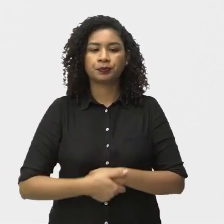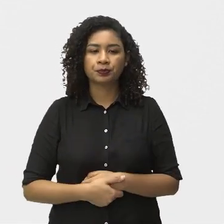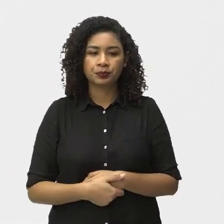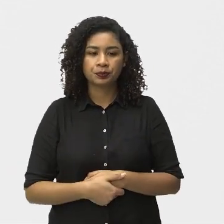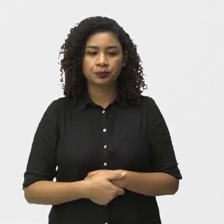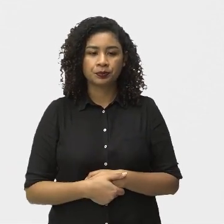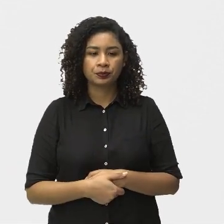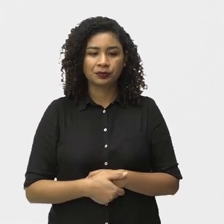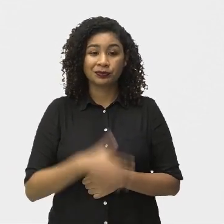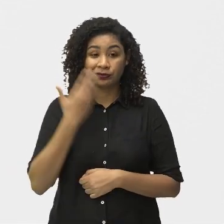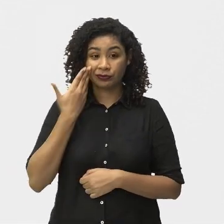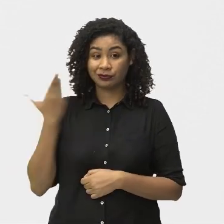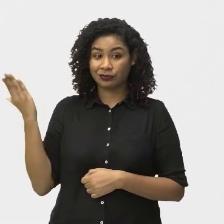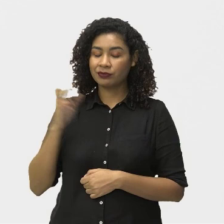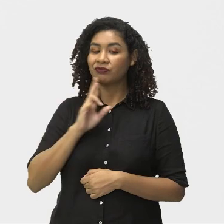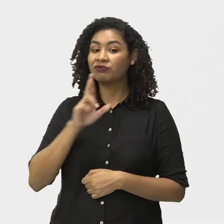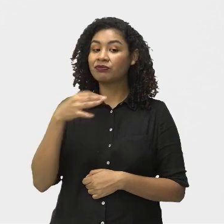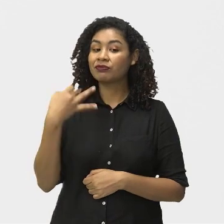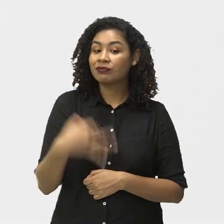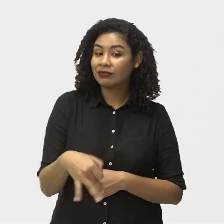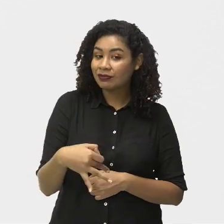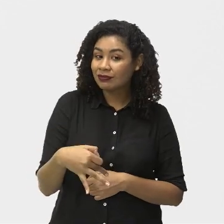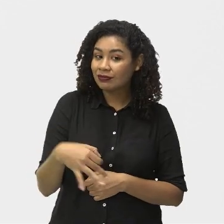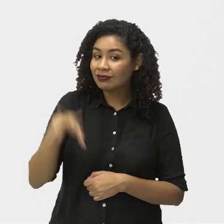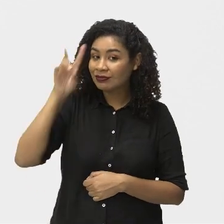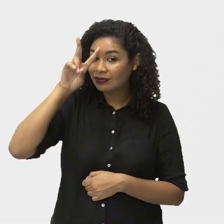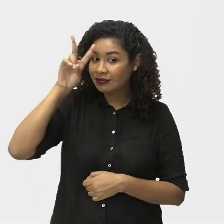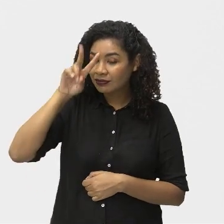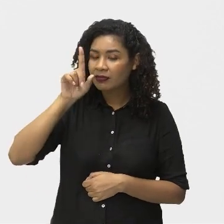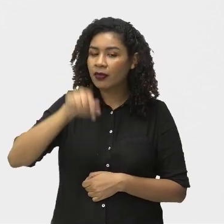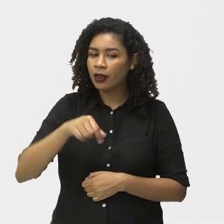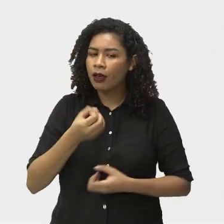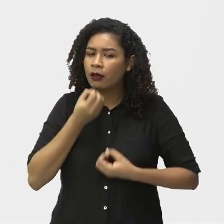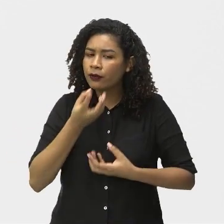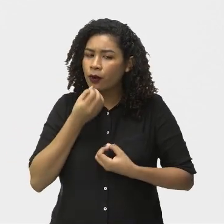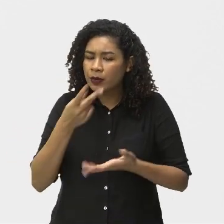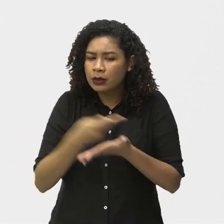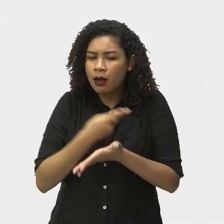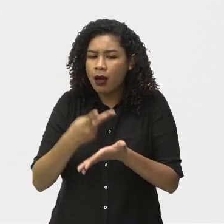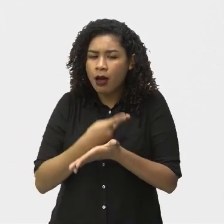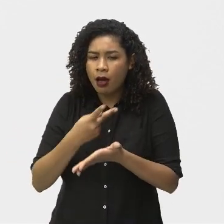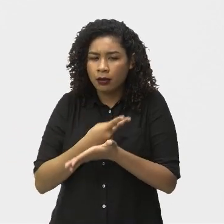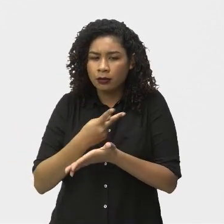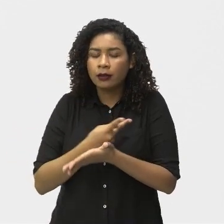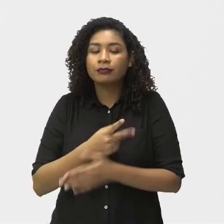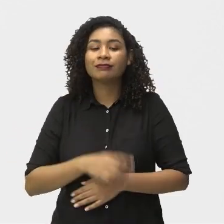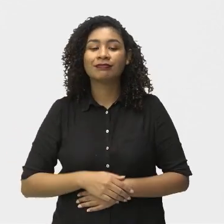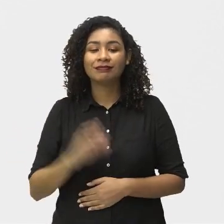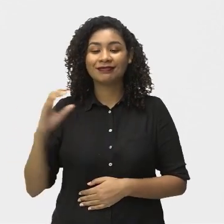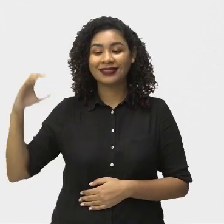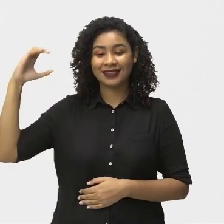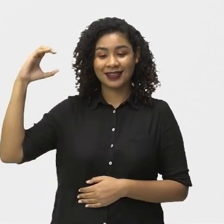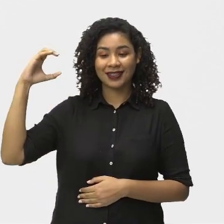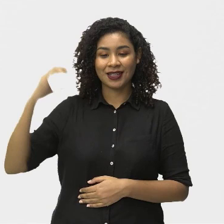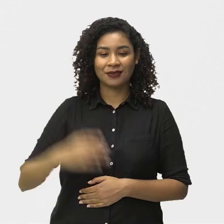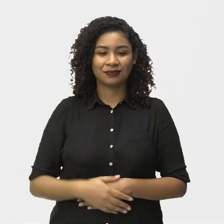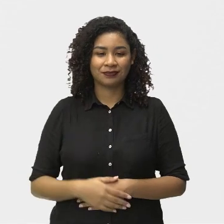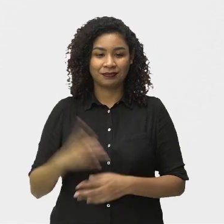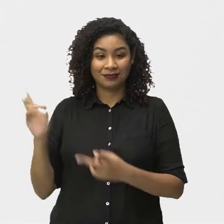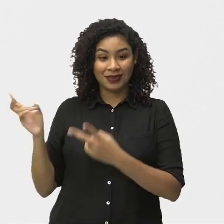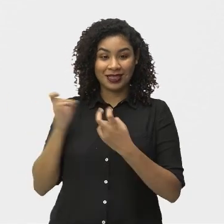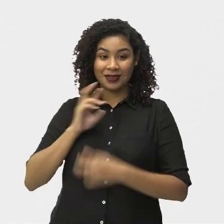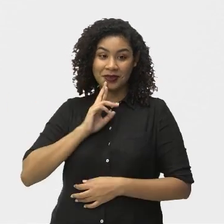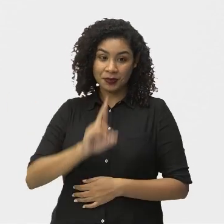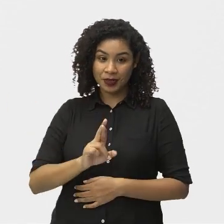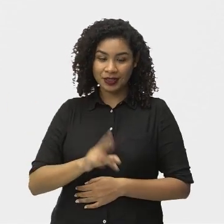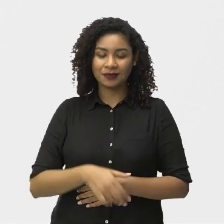sêmen. Então, olha aí, a nossa resposta certa, aquela que traz uma informação incorreta sobre o sistema genital, é a letra C. Observa aí o nosso